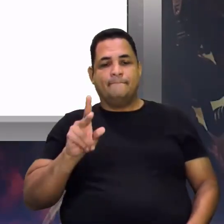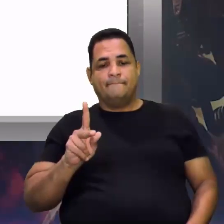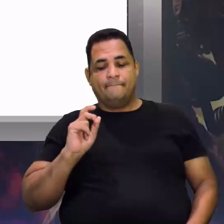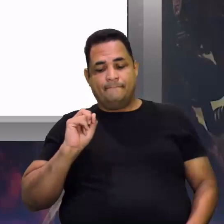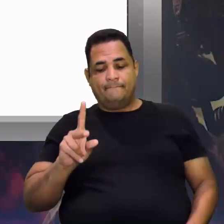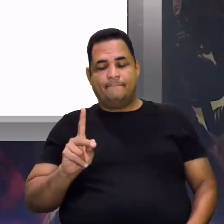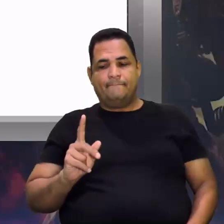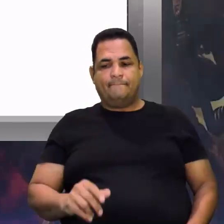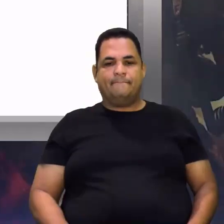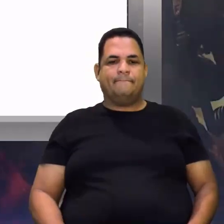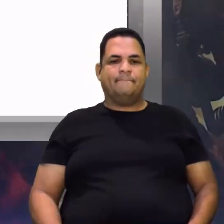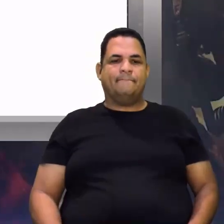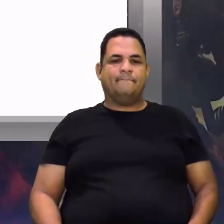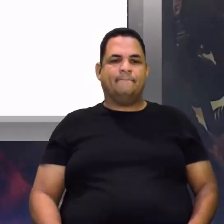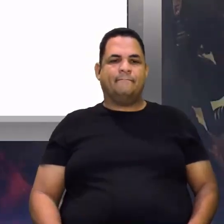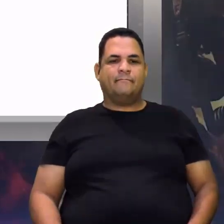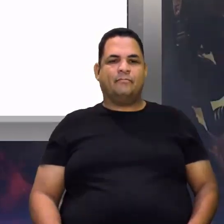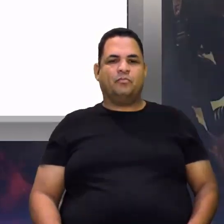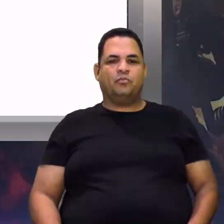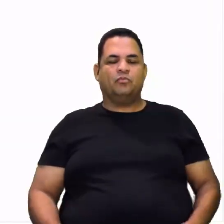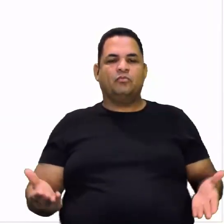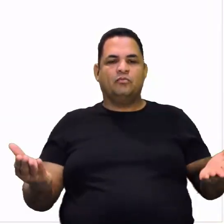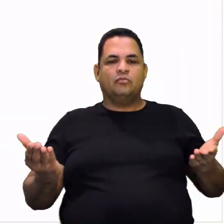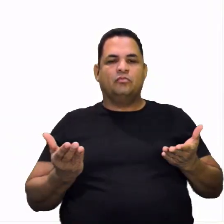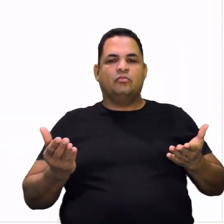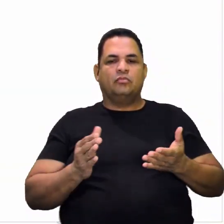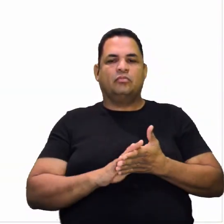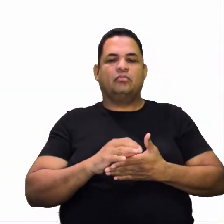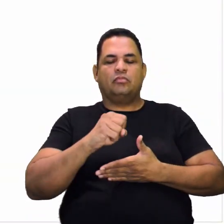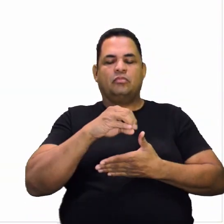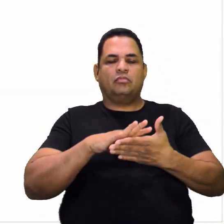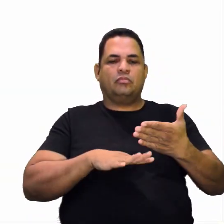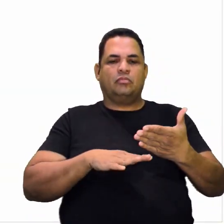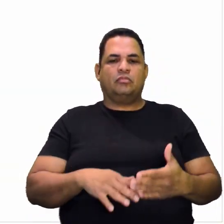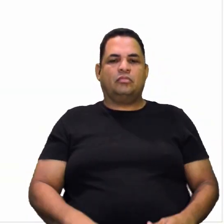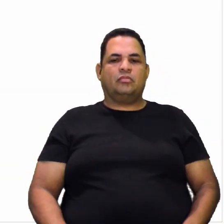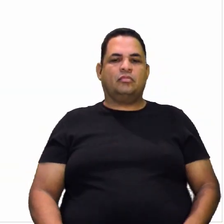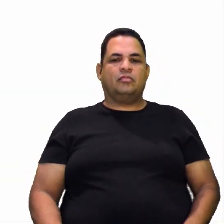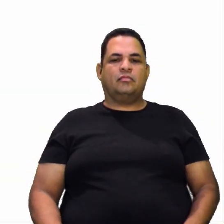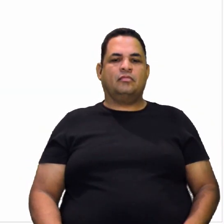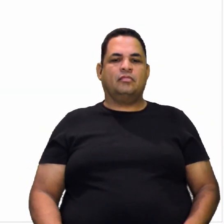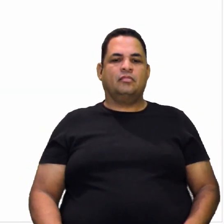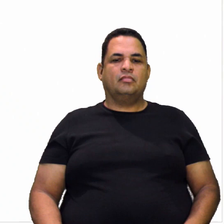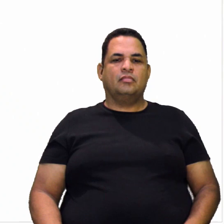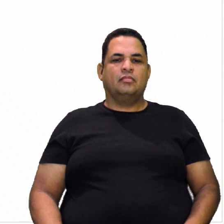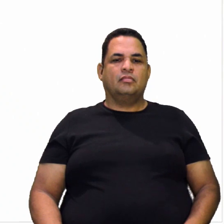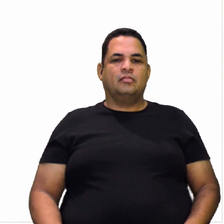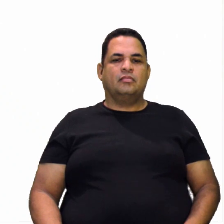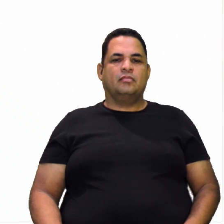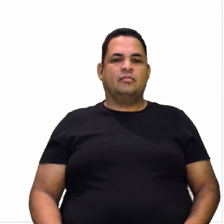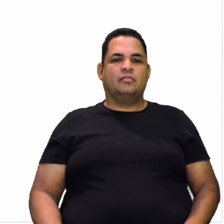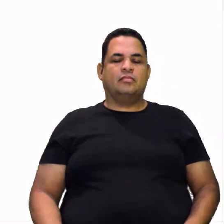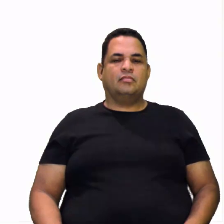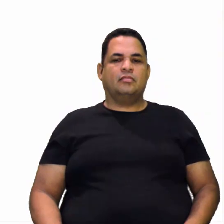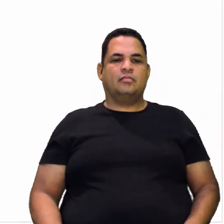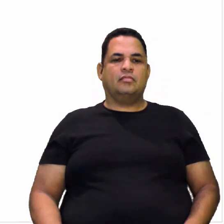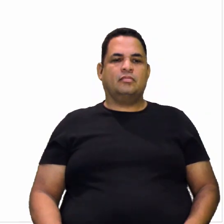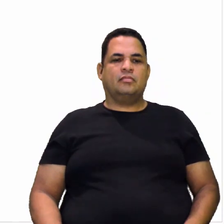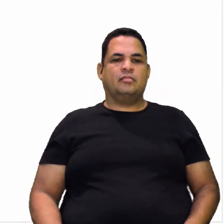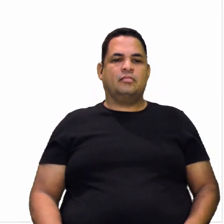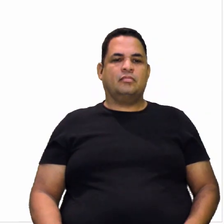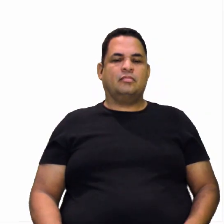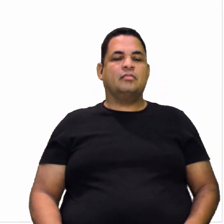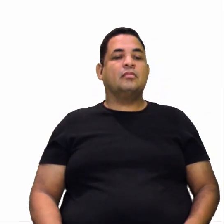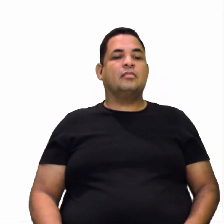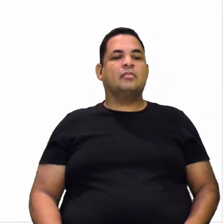Ok. Hora da atividade. Vamos lá, então. Para você que fez, para você que corrigiu, olha lá. Vamos para